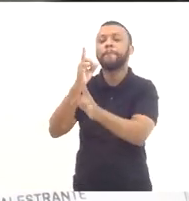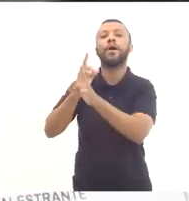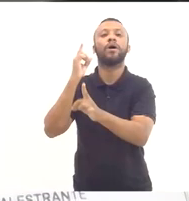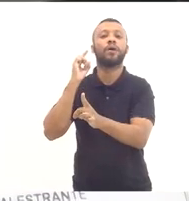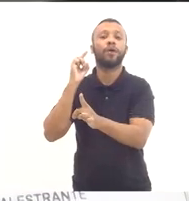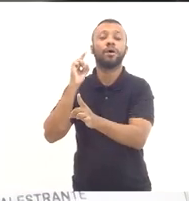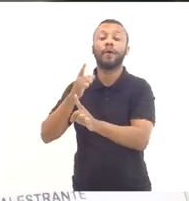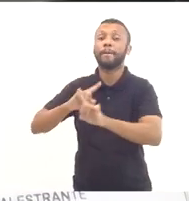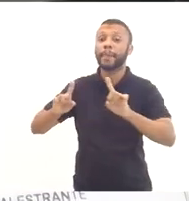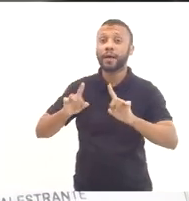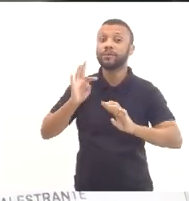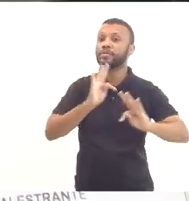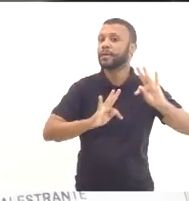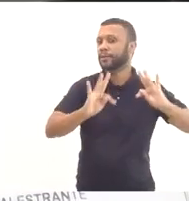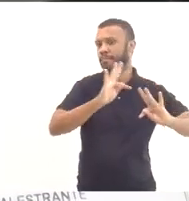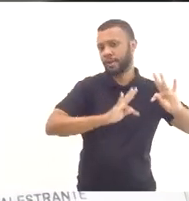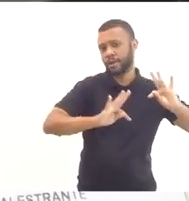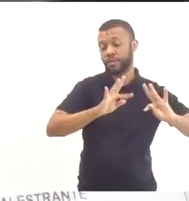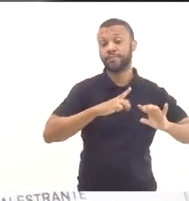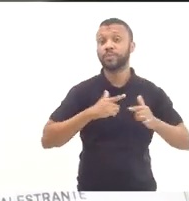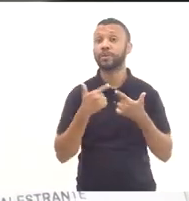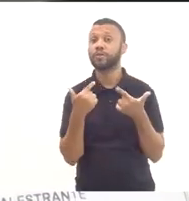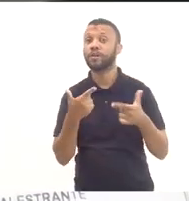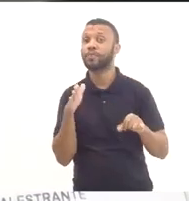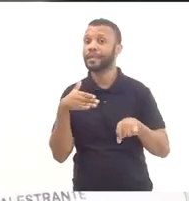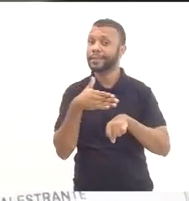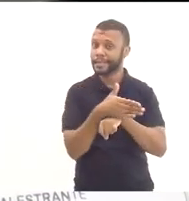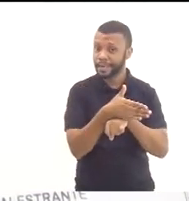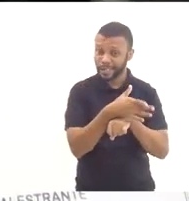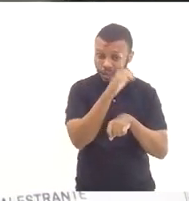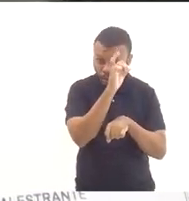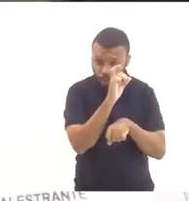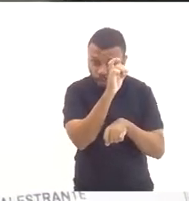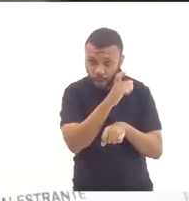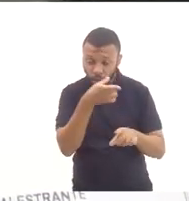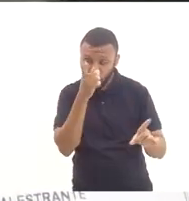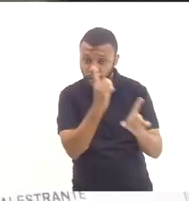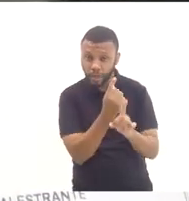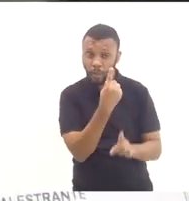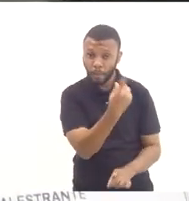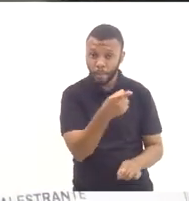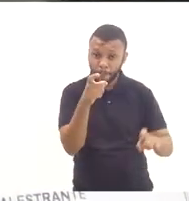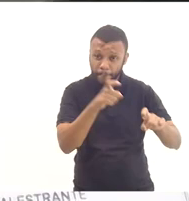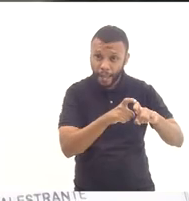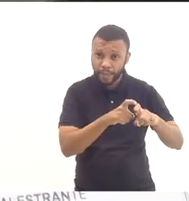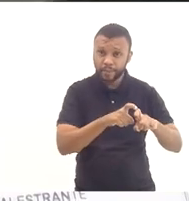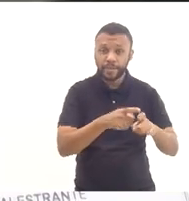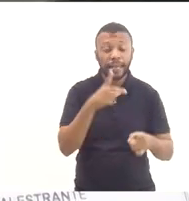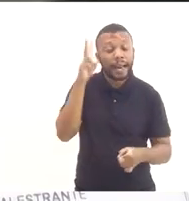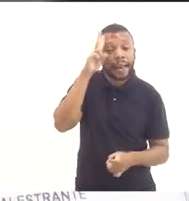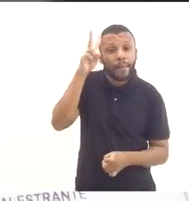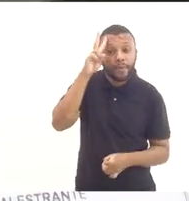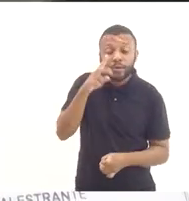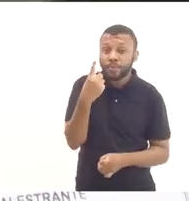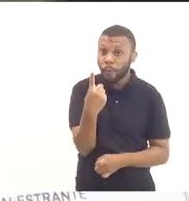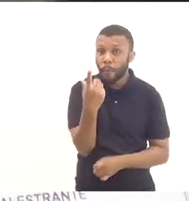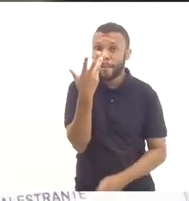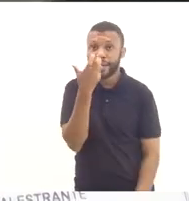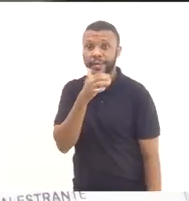muita sorte nesse diagnóstico quando eu entrei naquele Hospital encontrei um médico que viu uma criança 10 anos antes